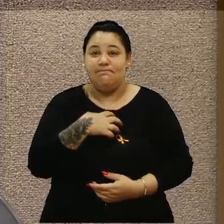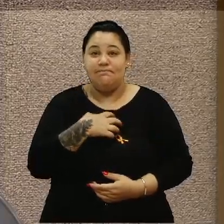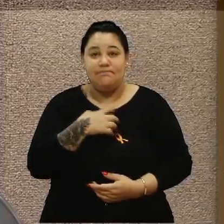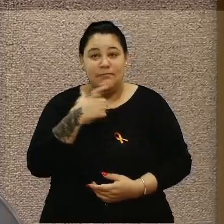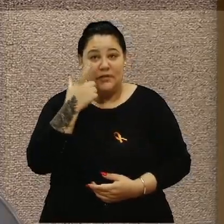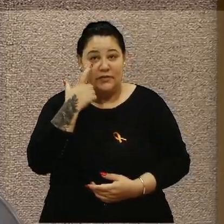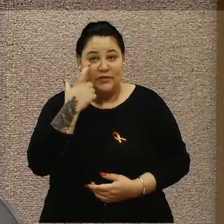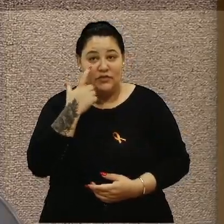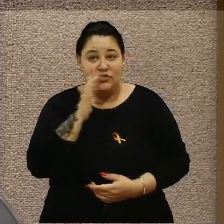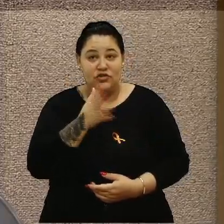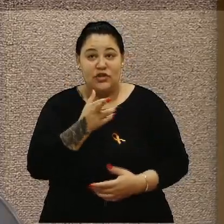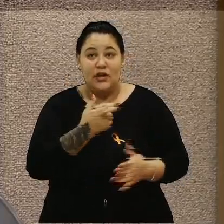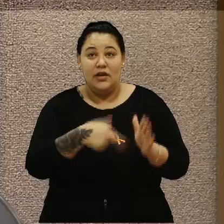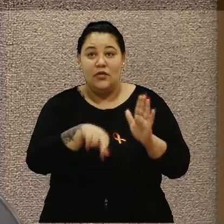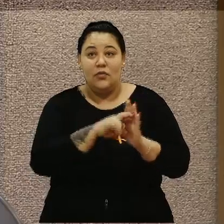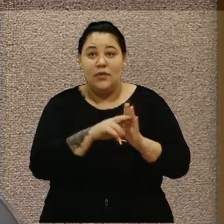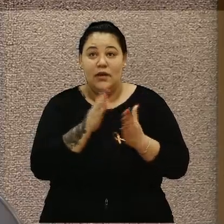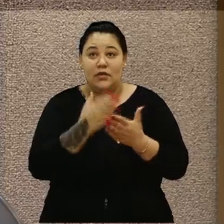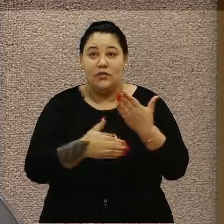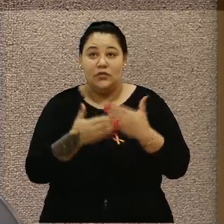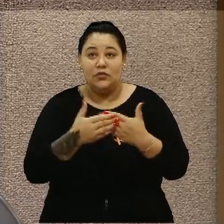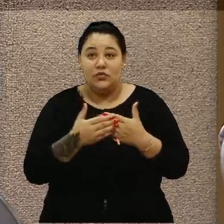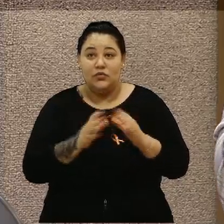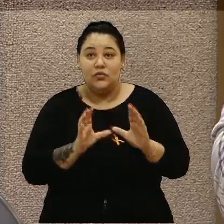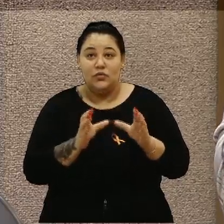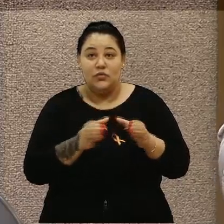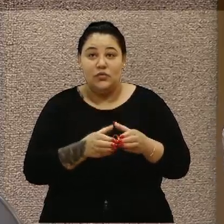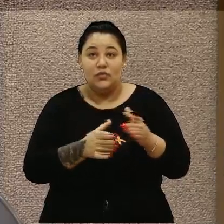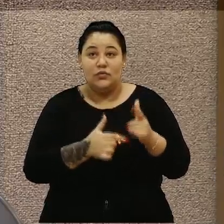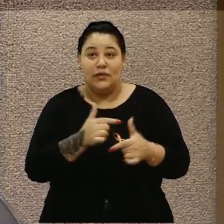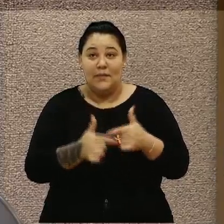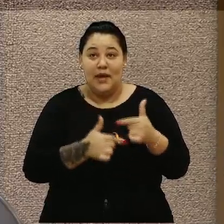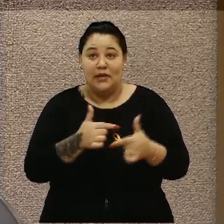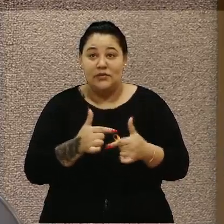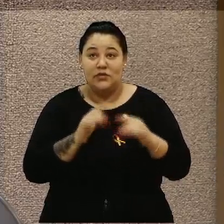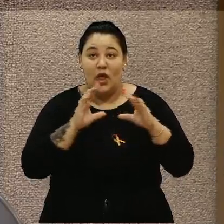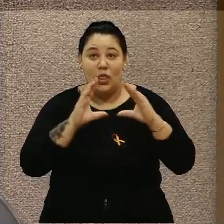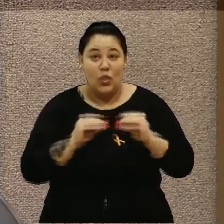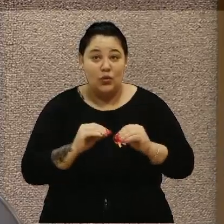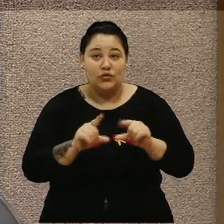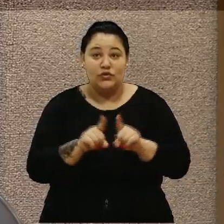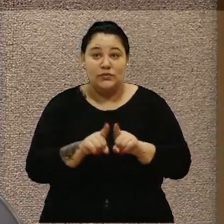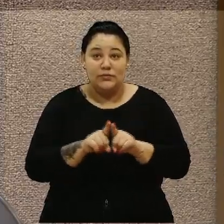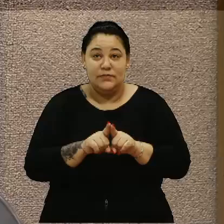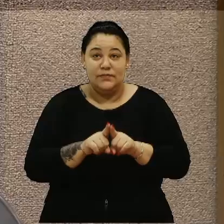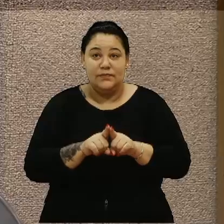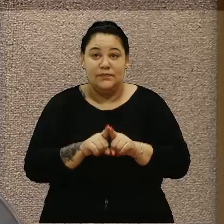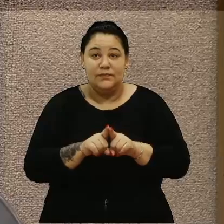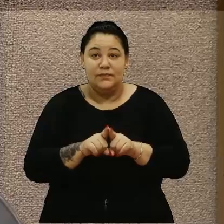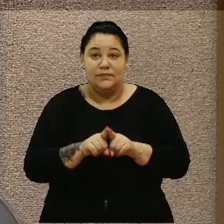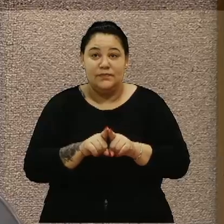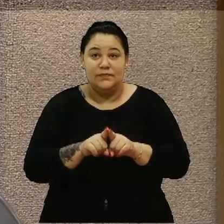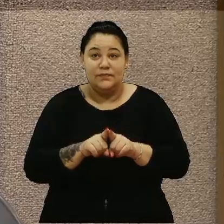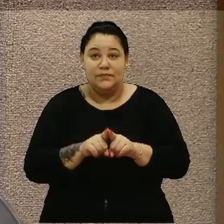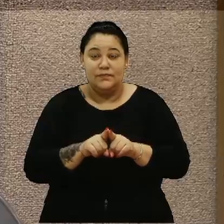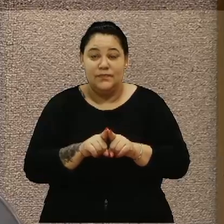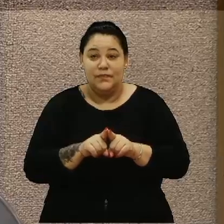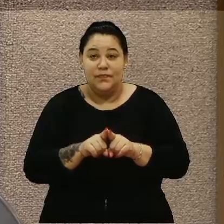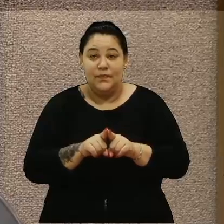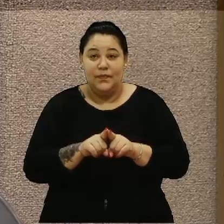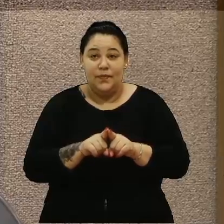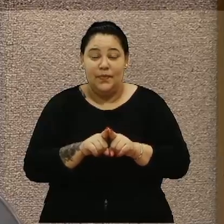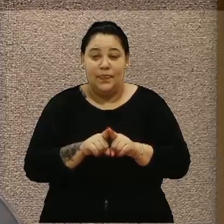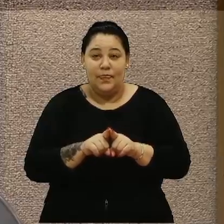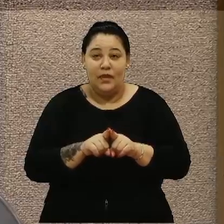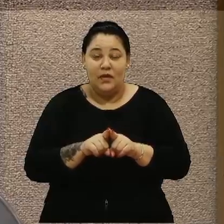foi recuperada toda a pista, trabalhando à noite, né? Os pilotos estão elogiando a nova